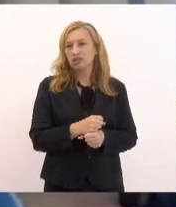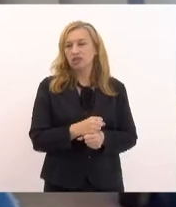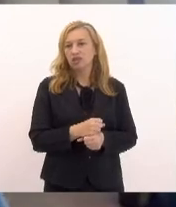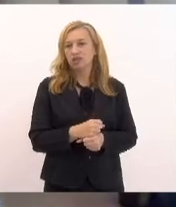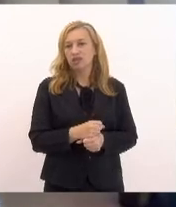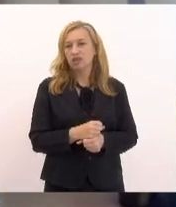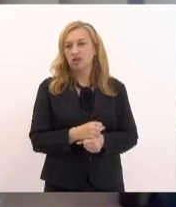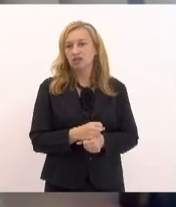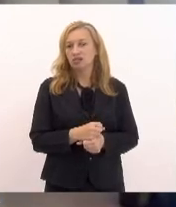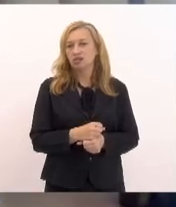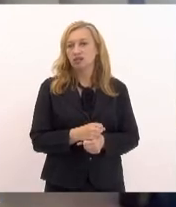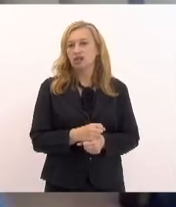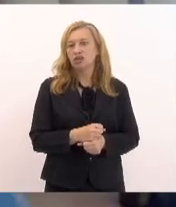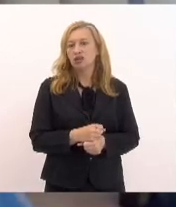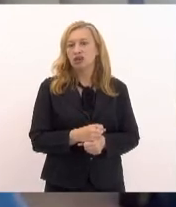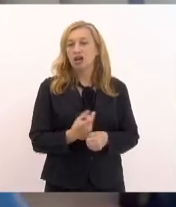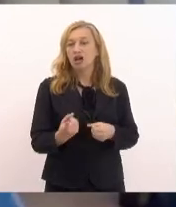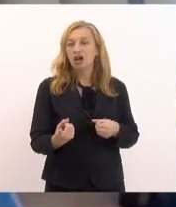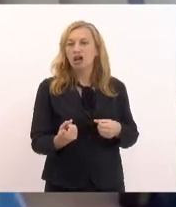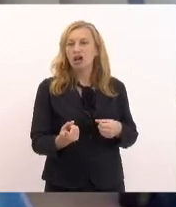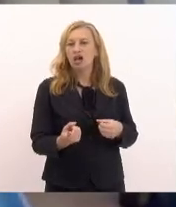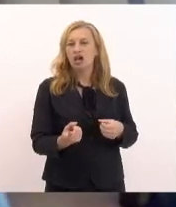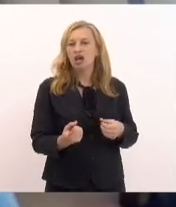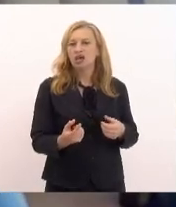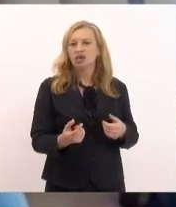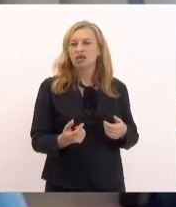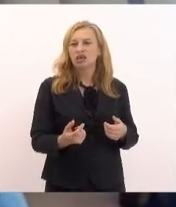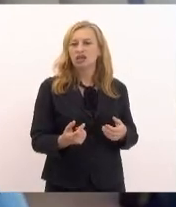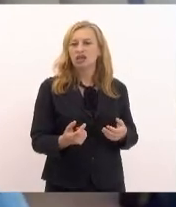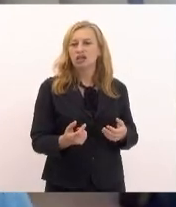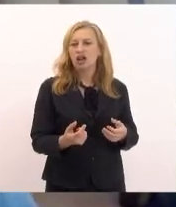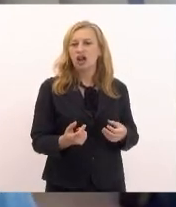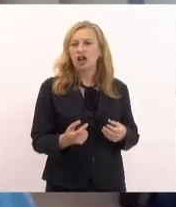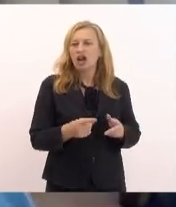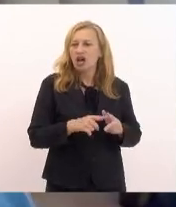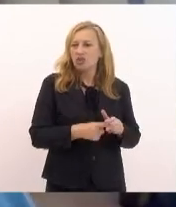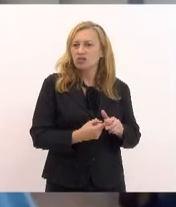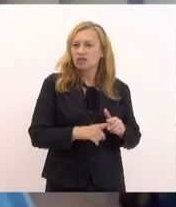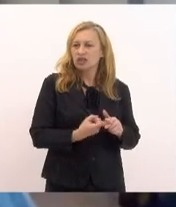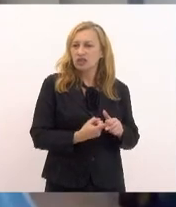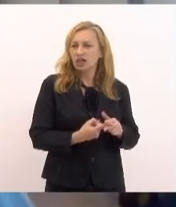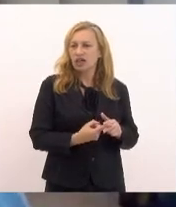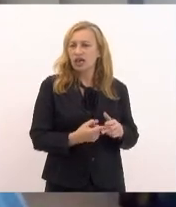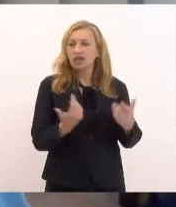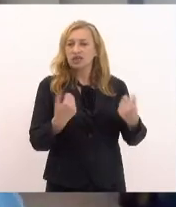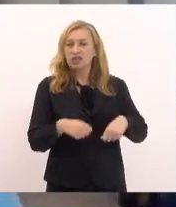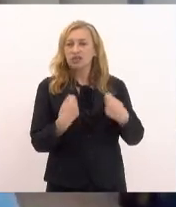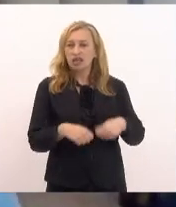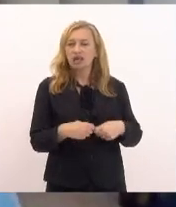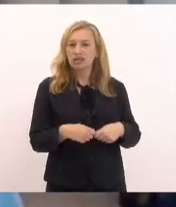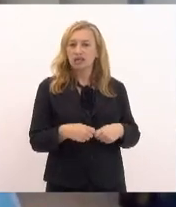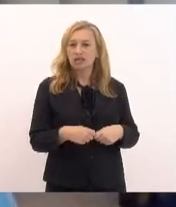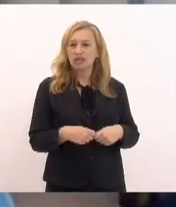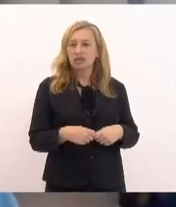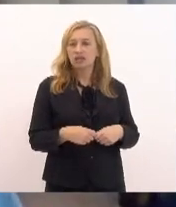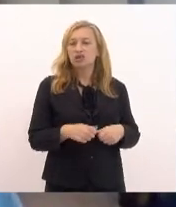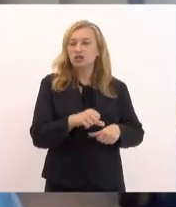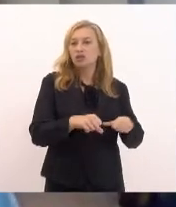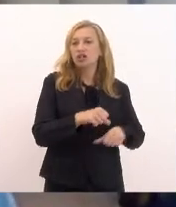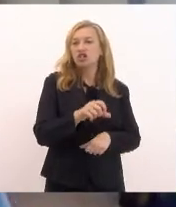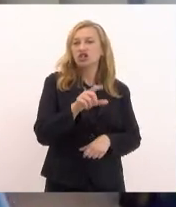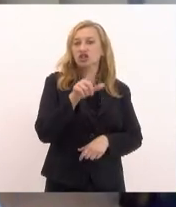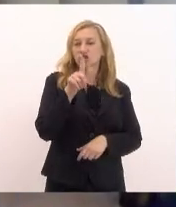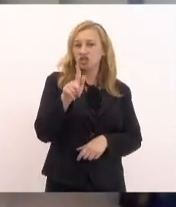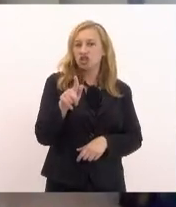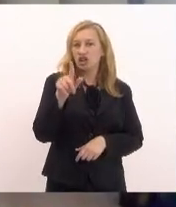na reposição dessas carências simplesmente através da GLP, porque a gente tem dito que é insuficiente, porque a